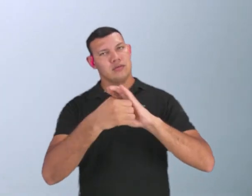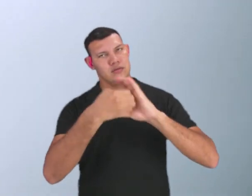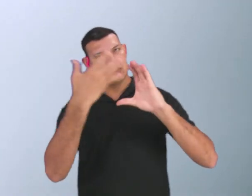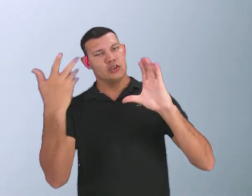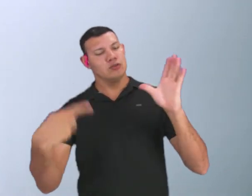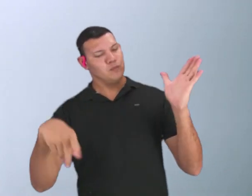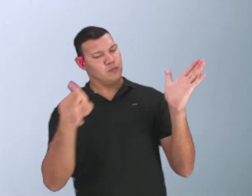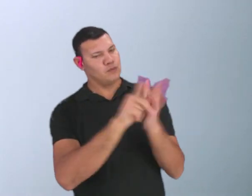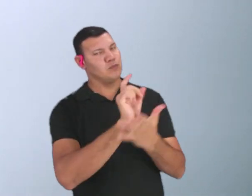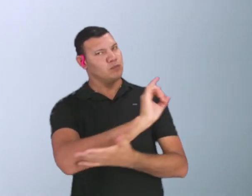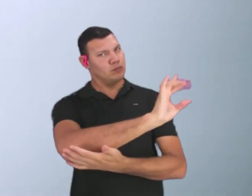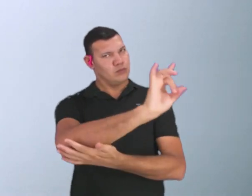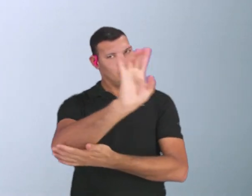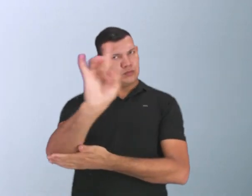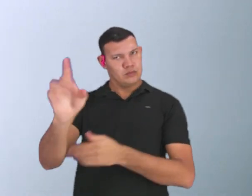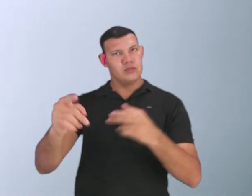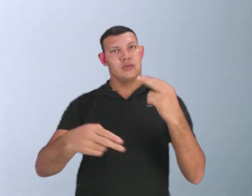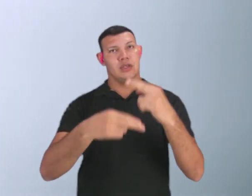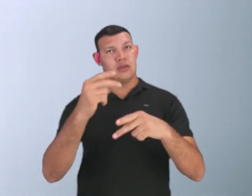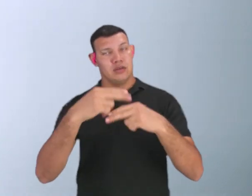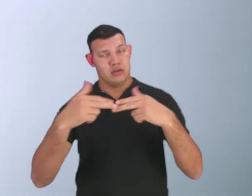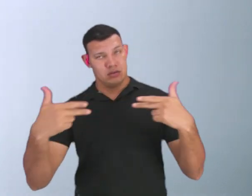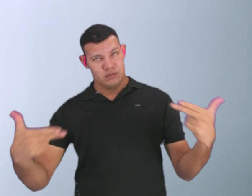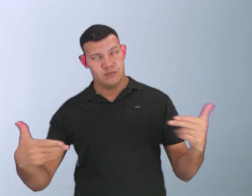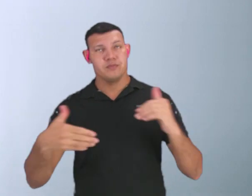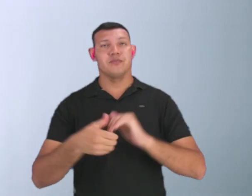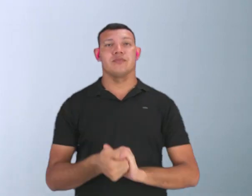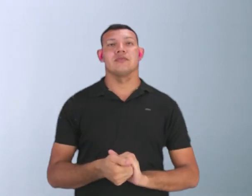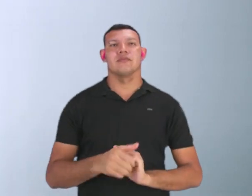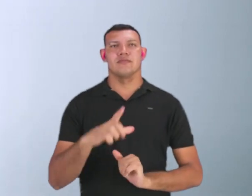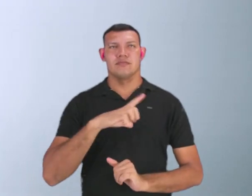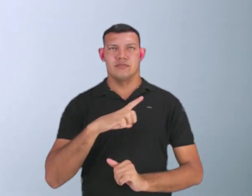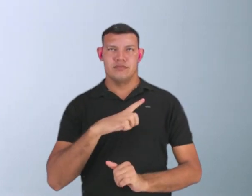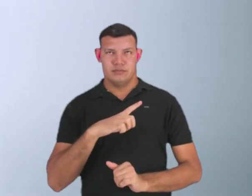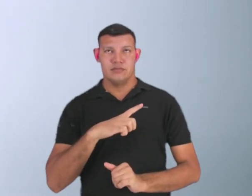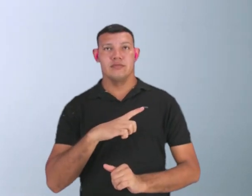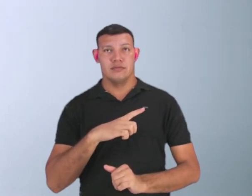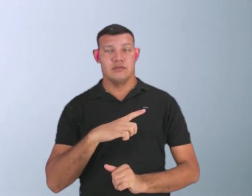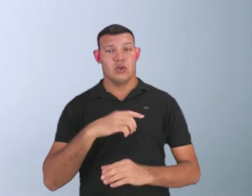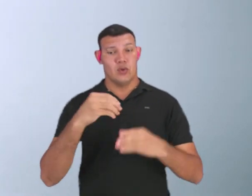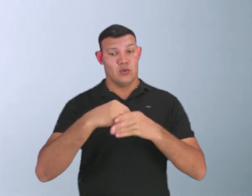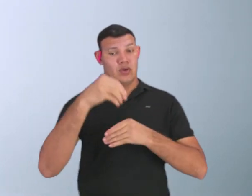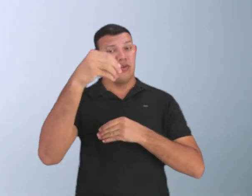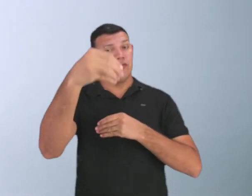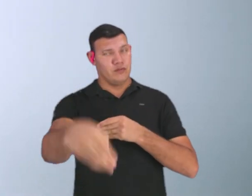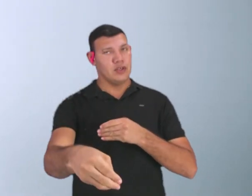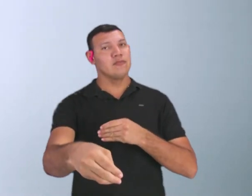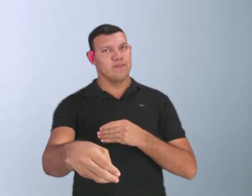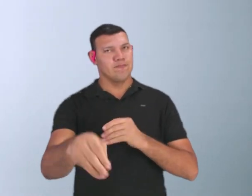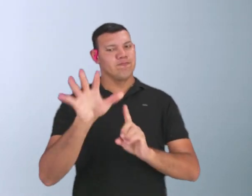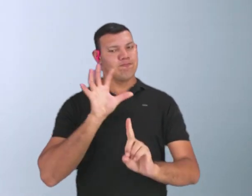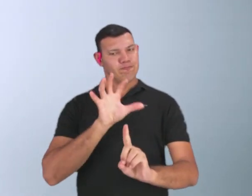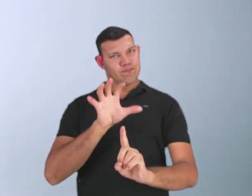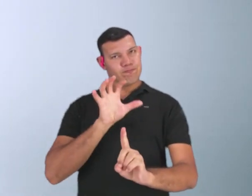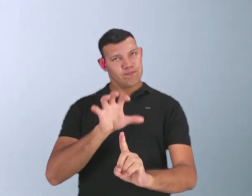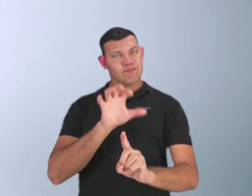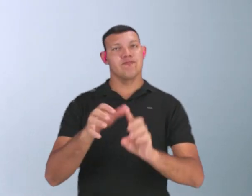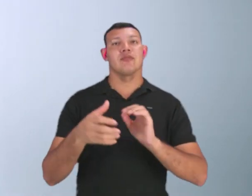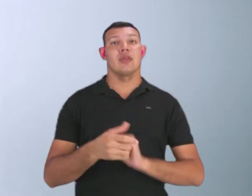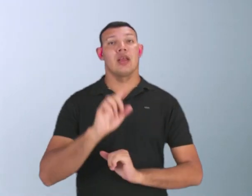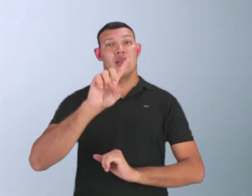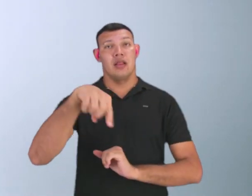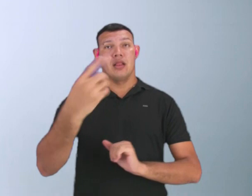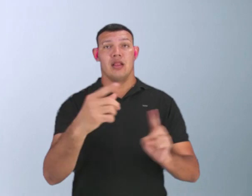Então, compreenda primeiro, lá na primeira figura que a gente viu, existe força externa atuando nos corpos, depois a gente viu que